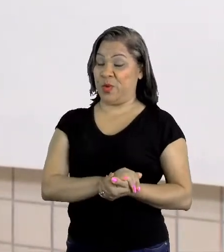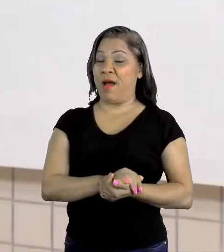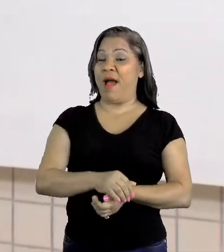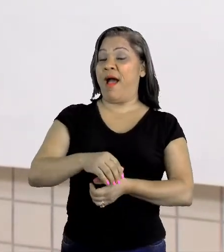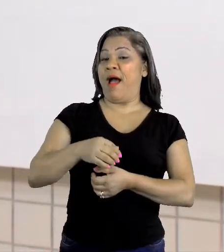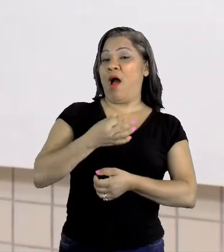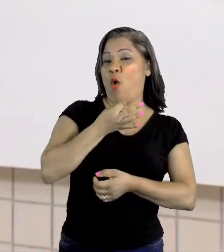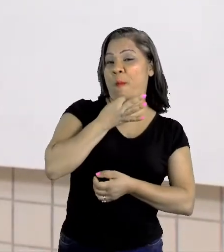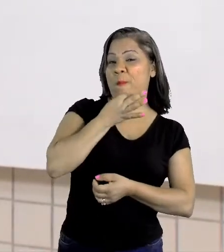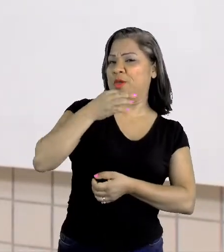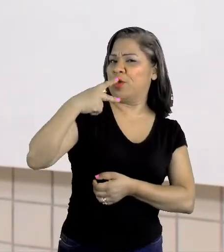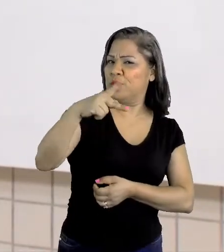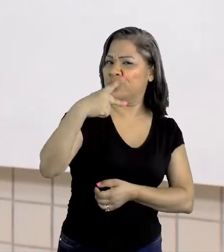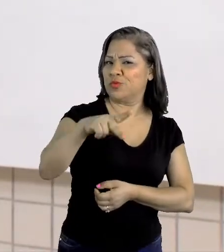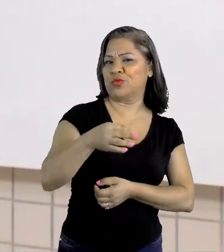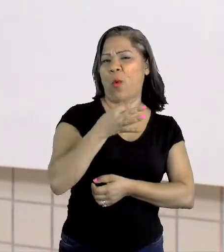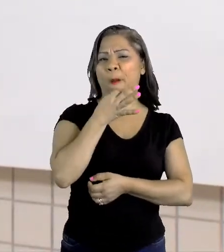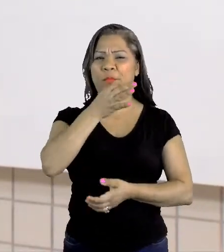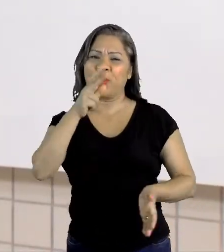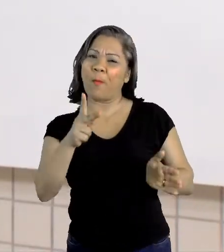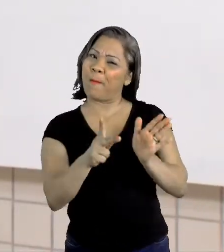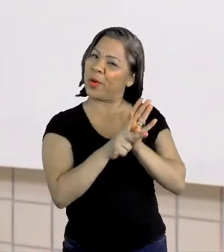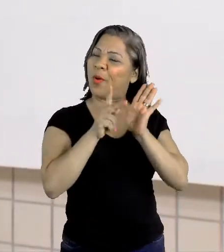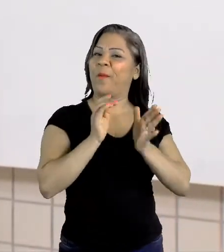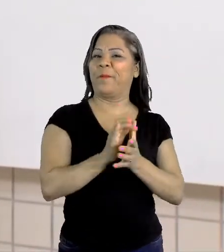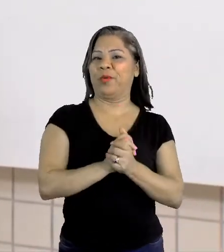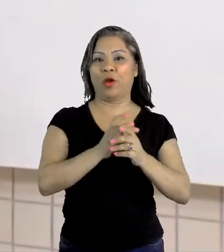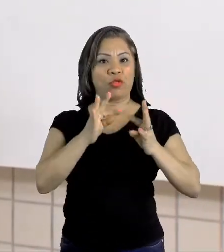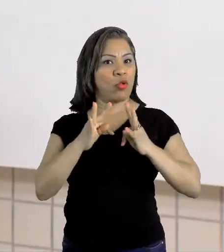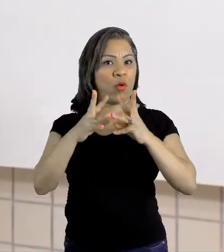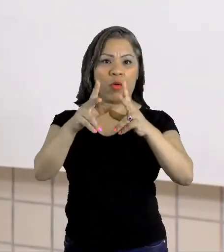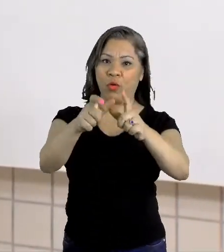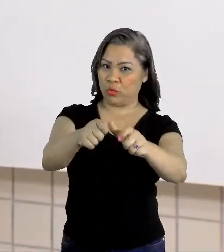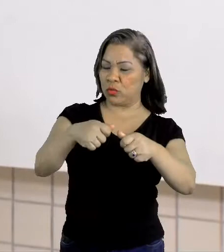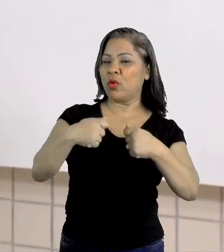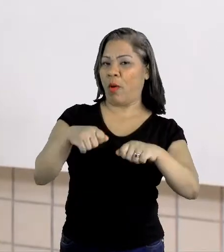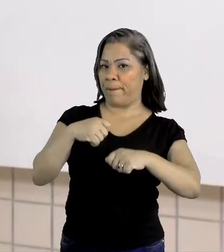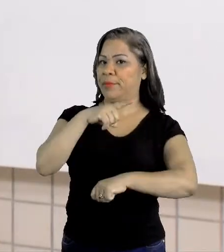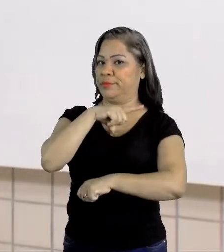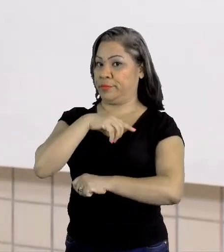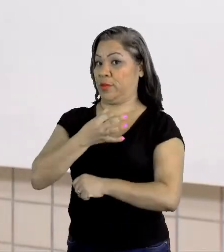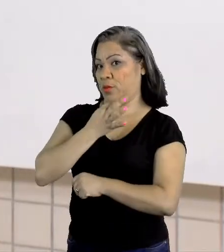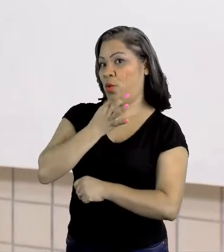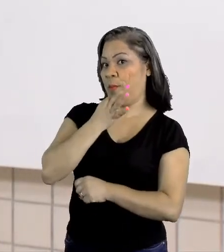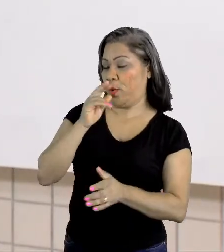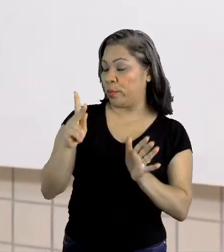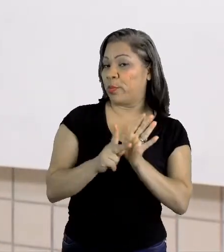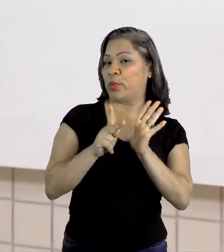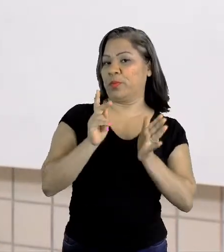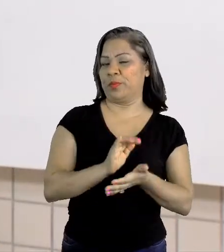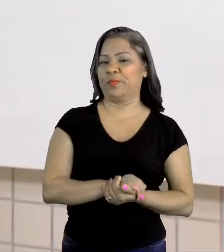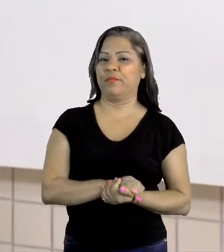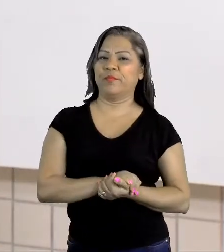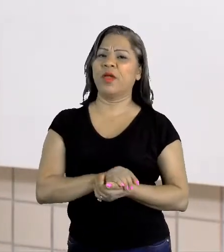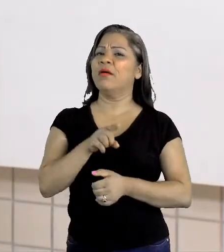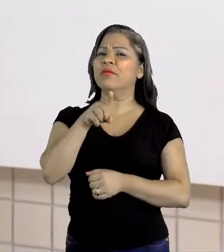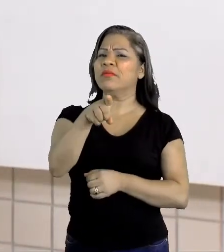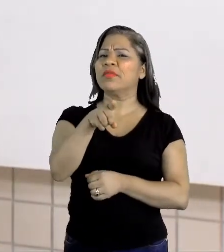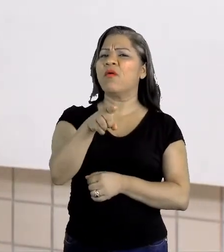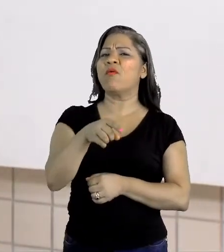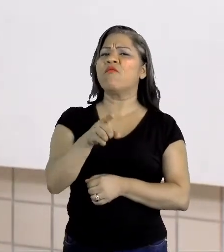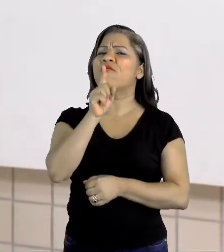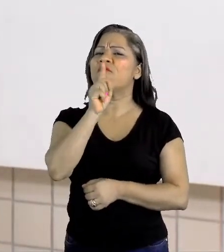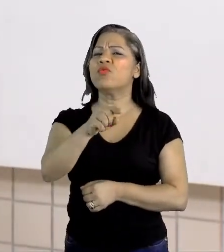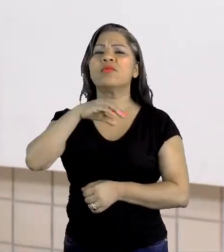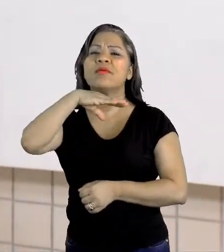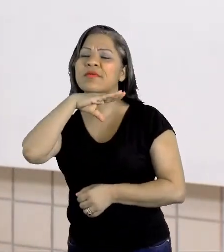que você tem uma opinião. Todos nós temos que ter nossa opinião, certo? Então, o que você acha que